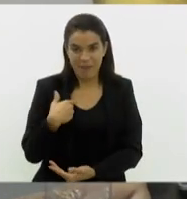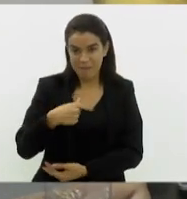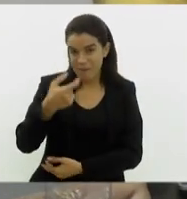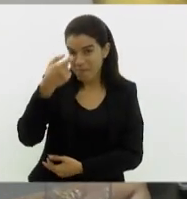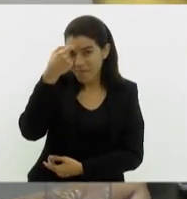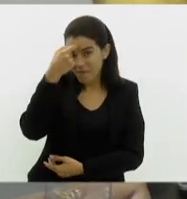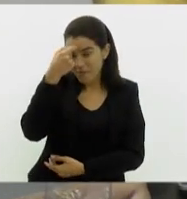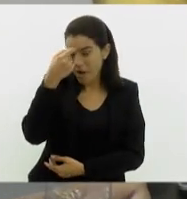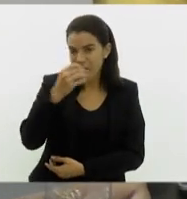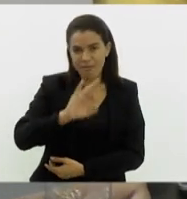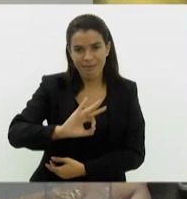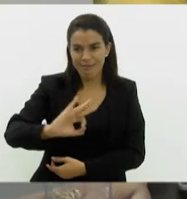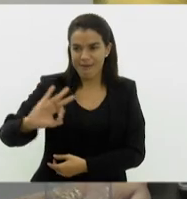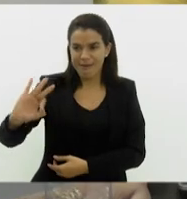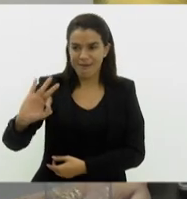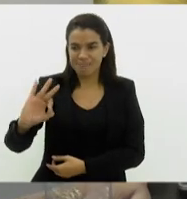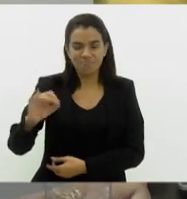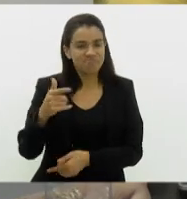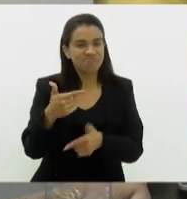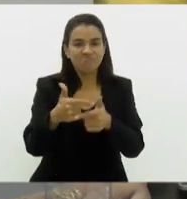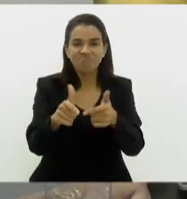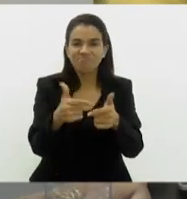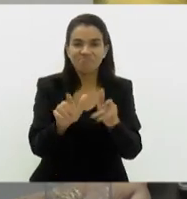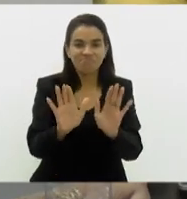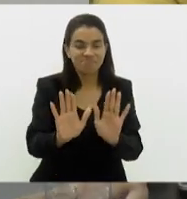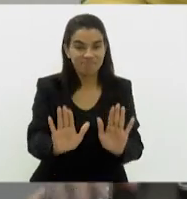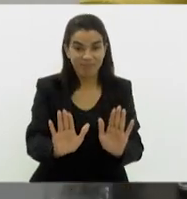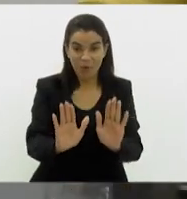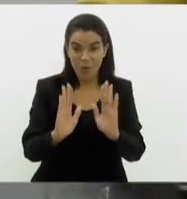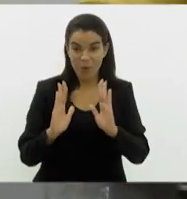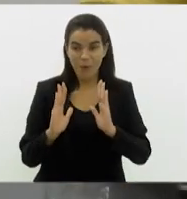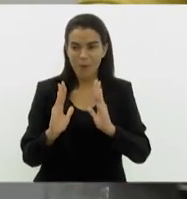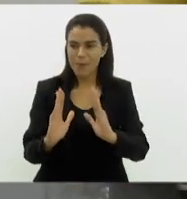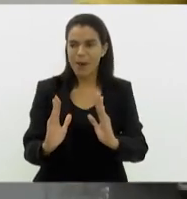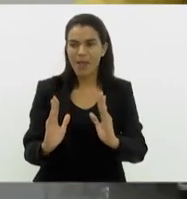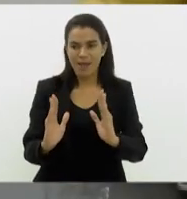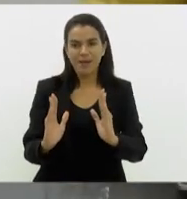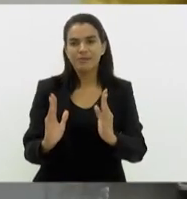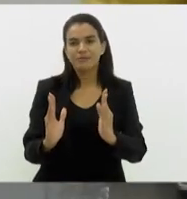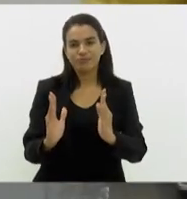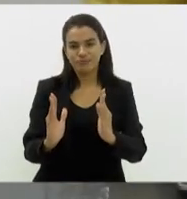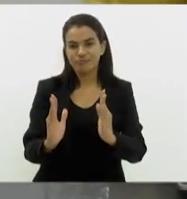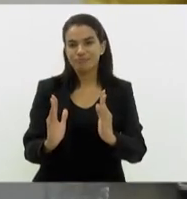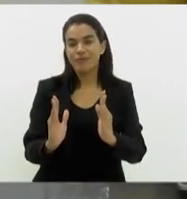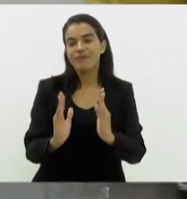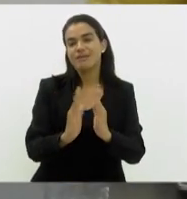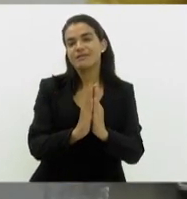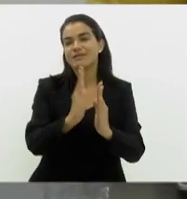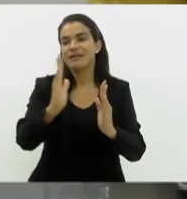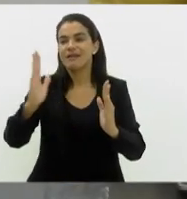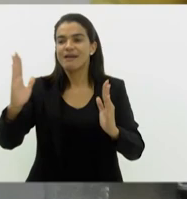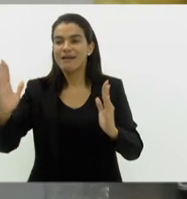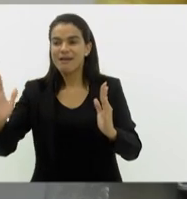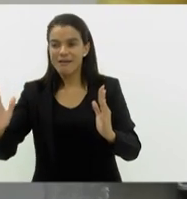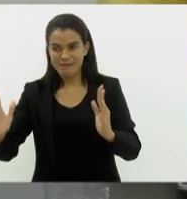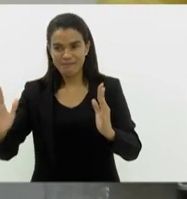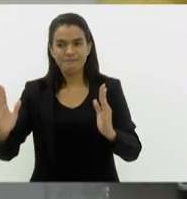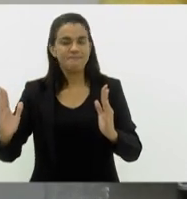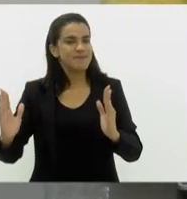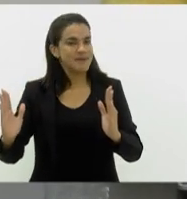também então assim não tem problema esse prazo vai ser ampliado mais